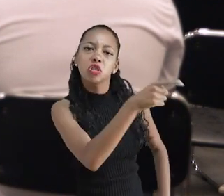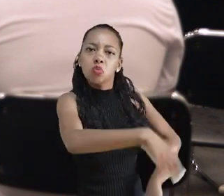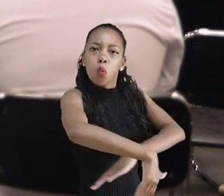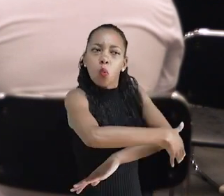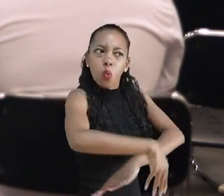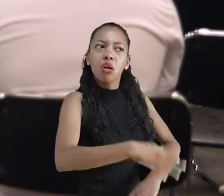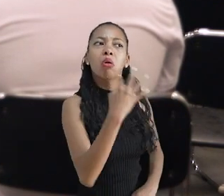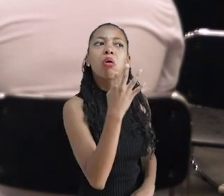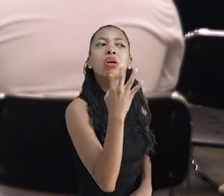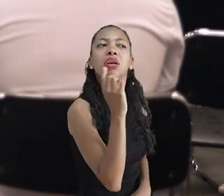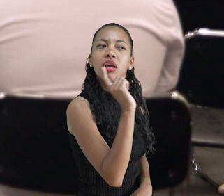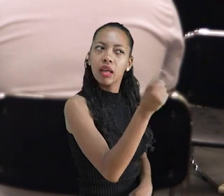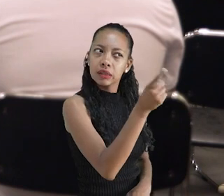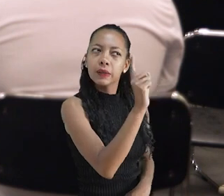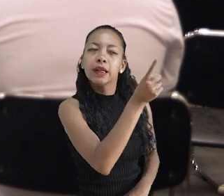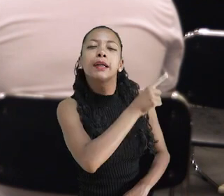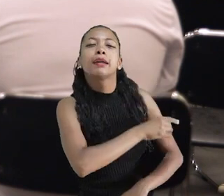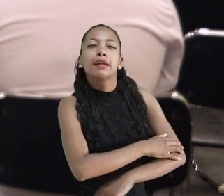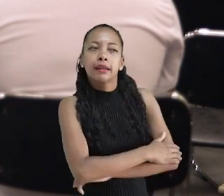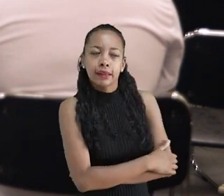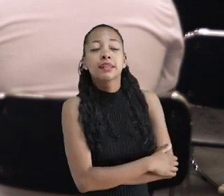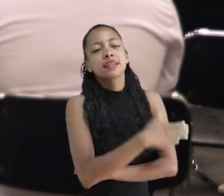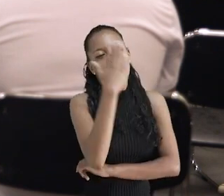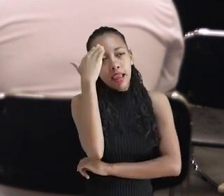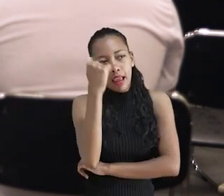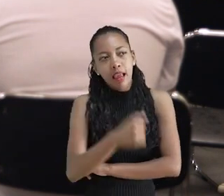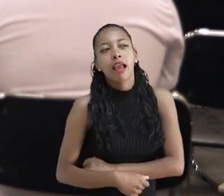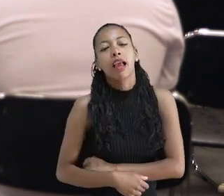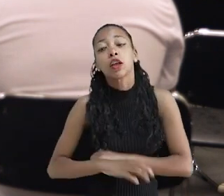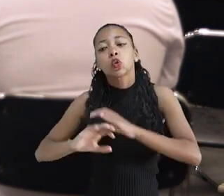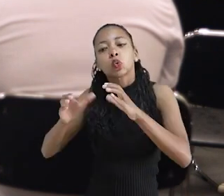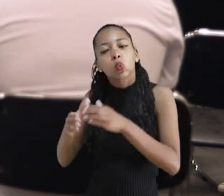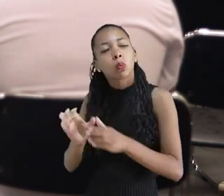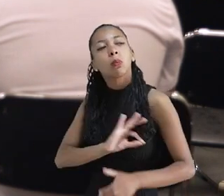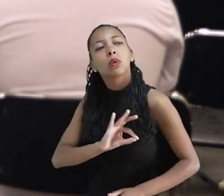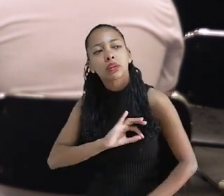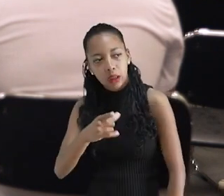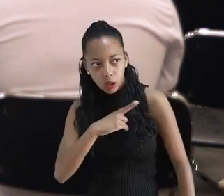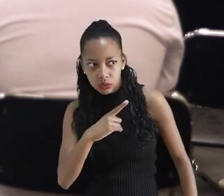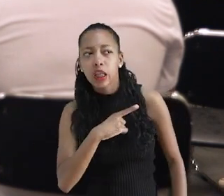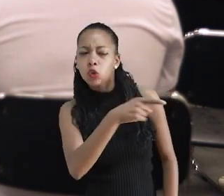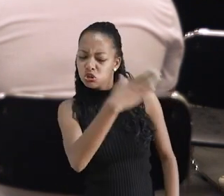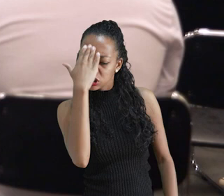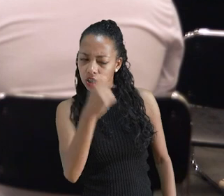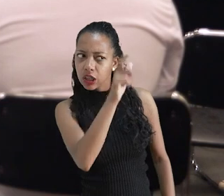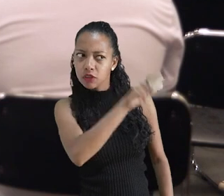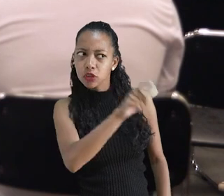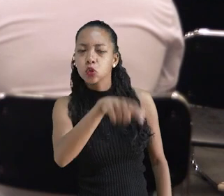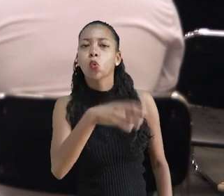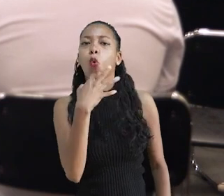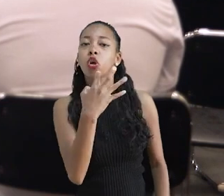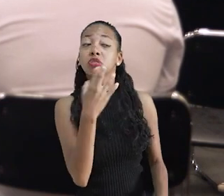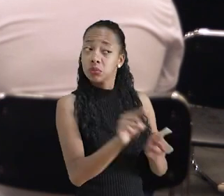morava né olha precisando da gente aqui pra comunidade tem aquel Associação dos policiais mas nítida ameaça